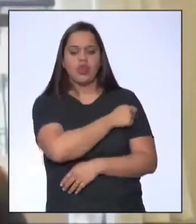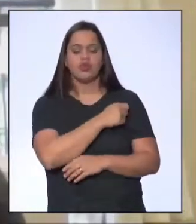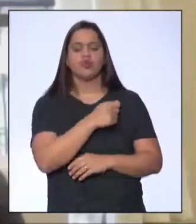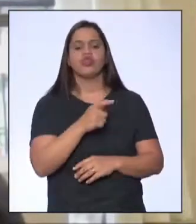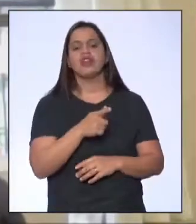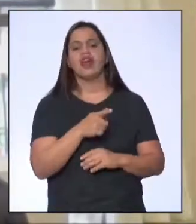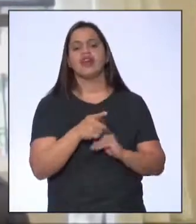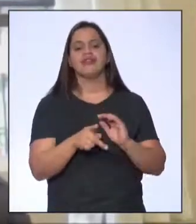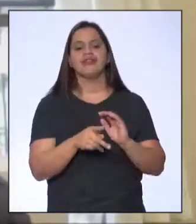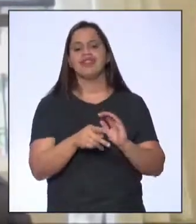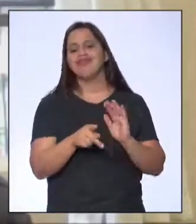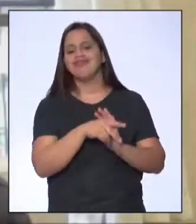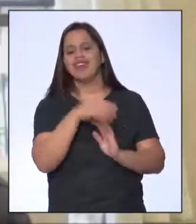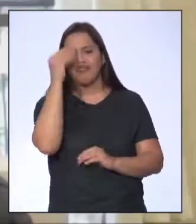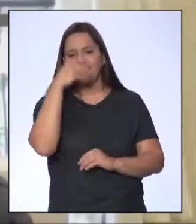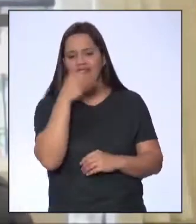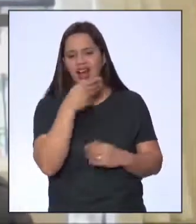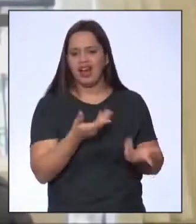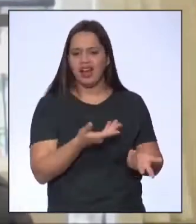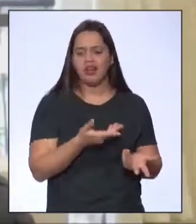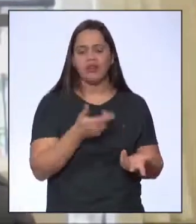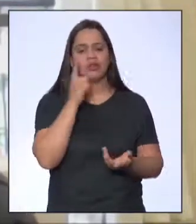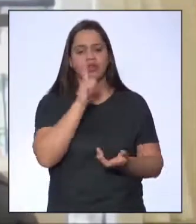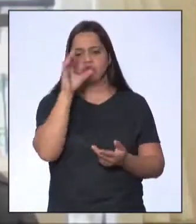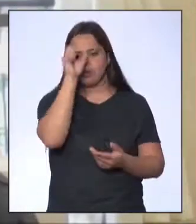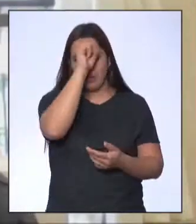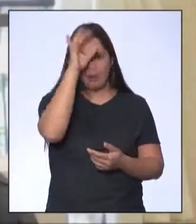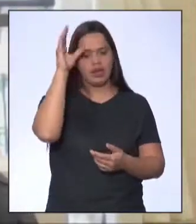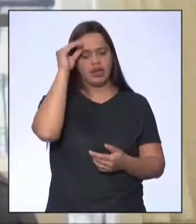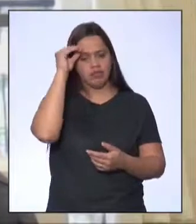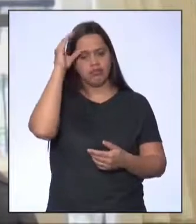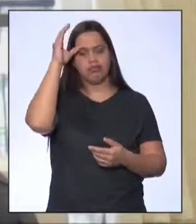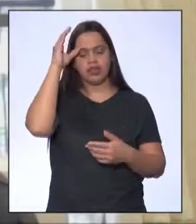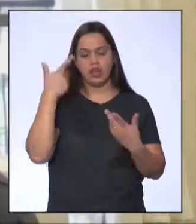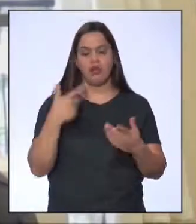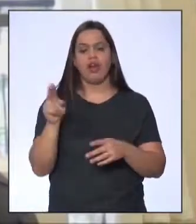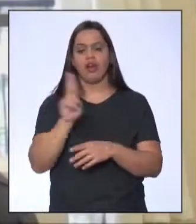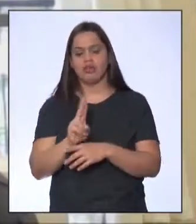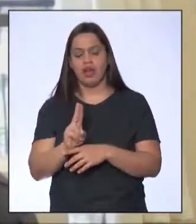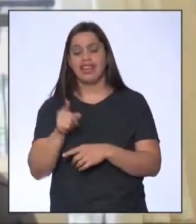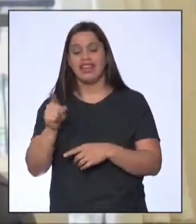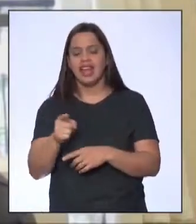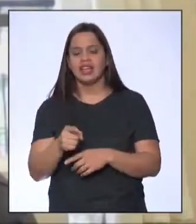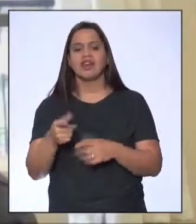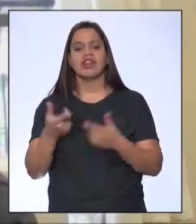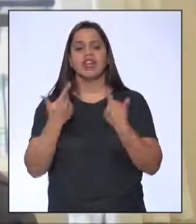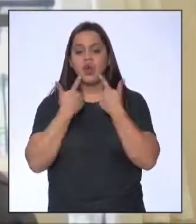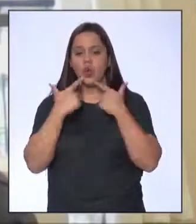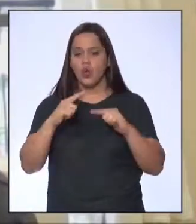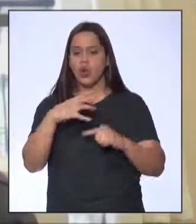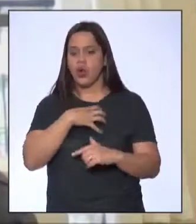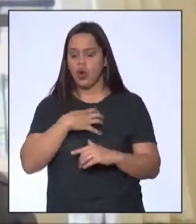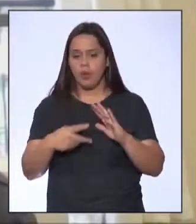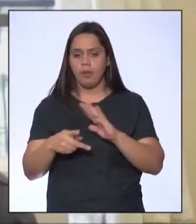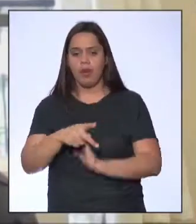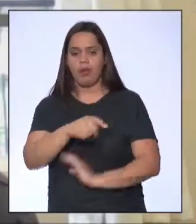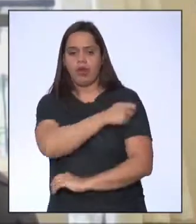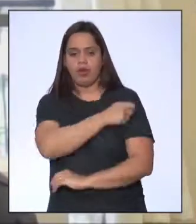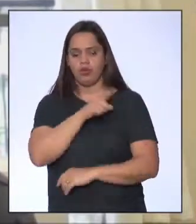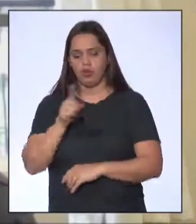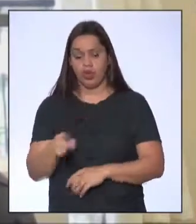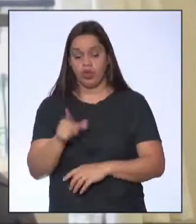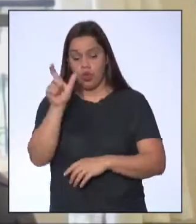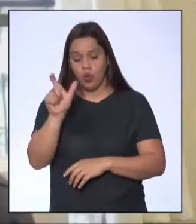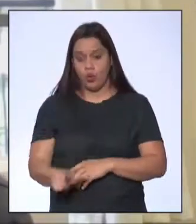de nivelamento, que a gente vai trabalhar com eles, e usando a própria linguagem dos alunos. O